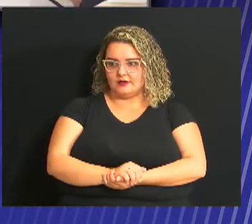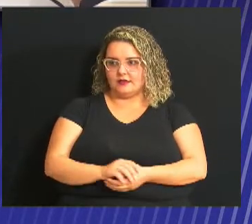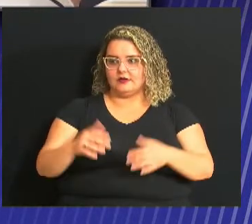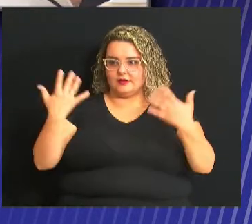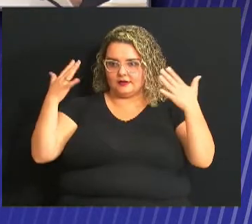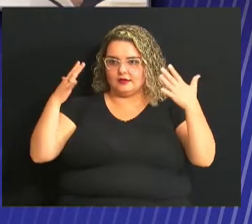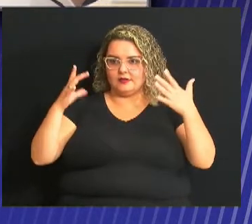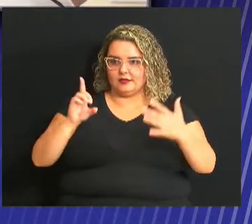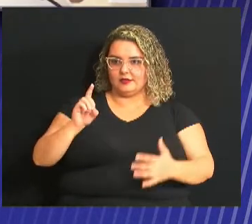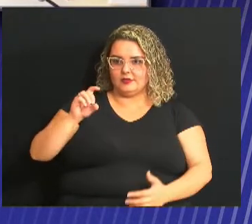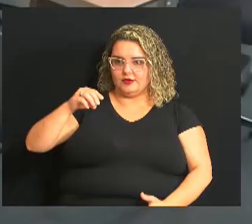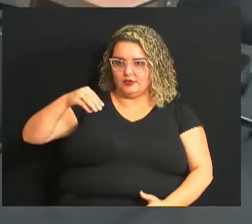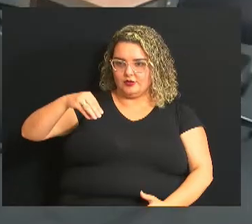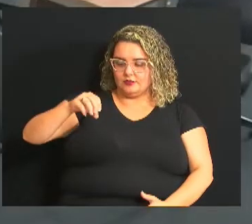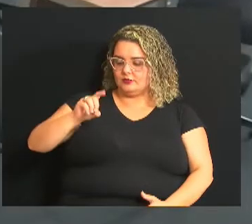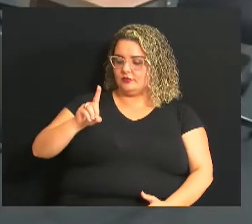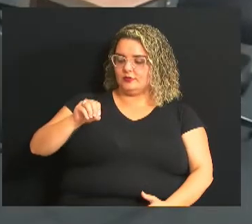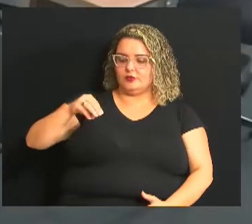Dona Dolma.